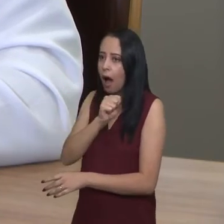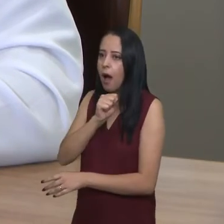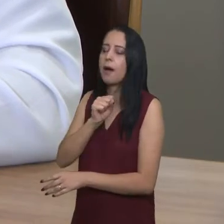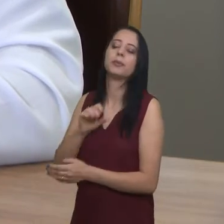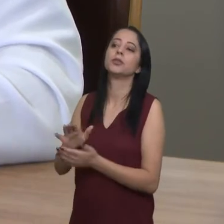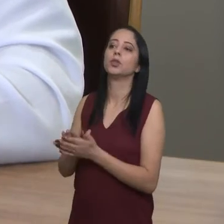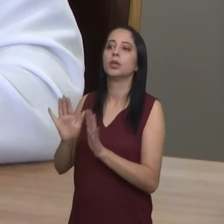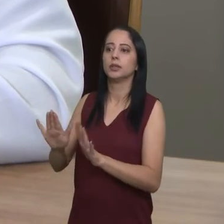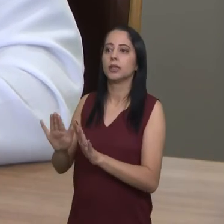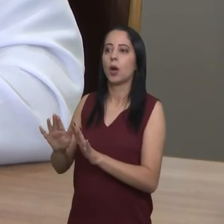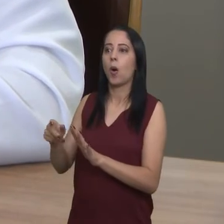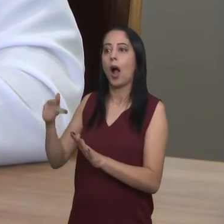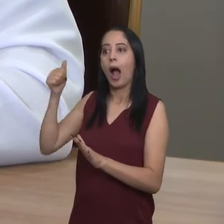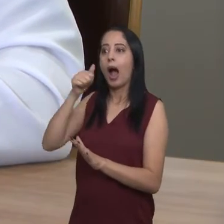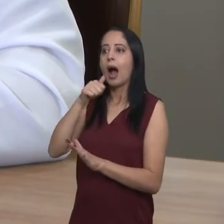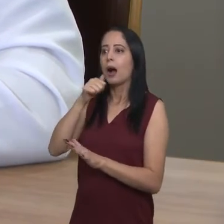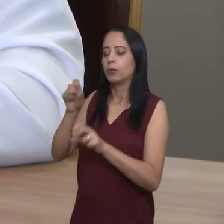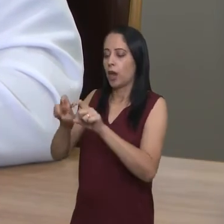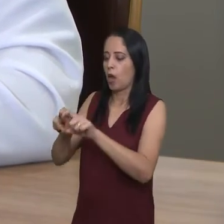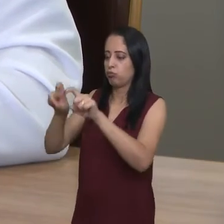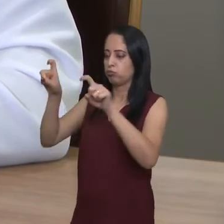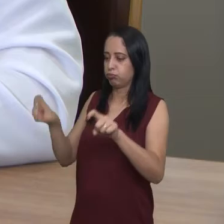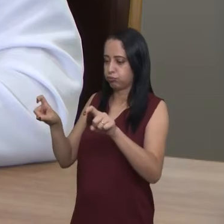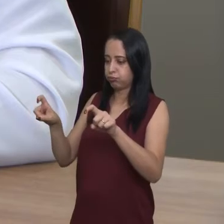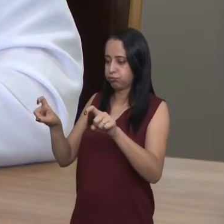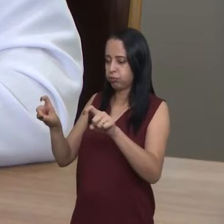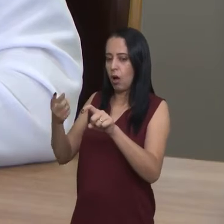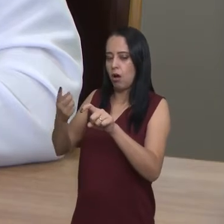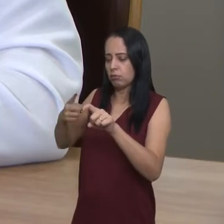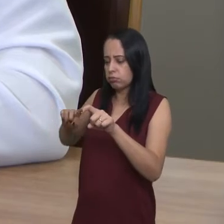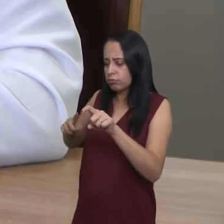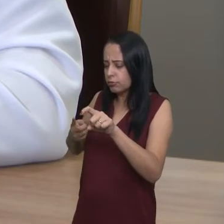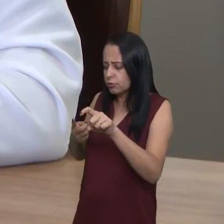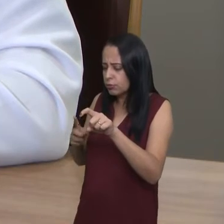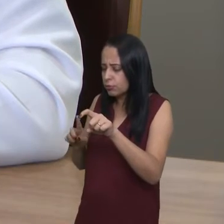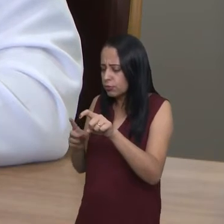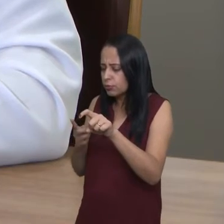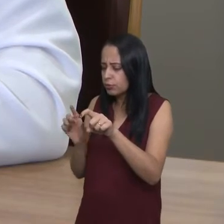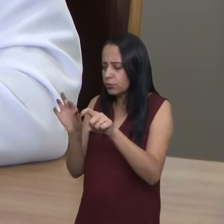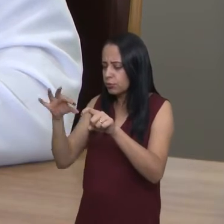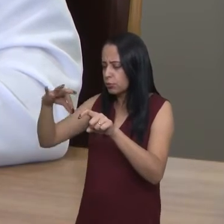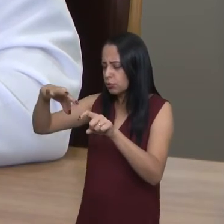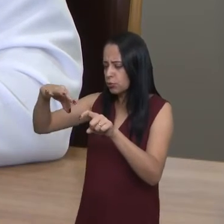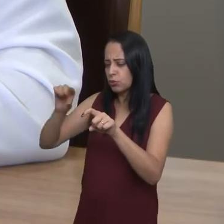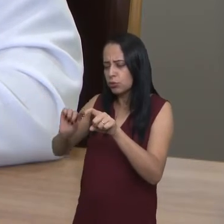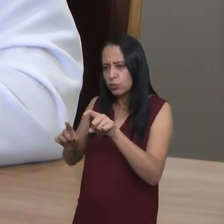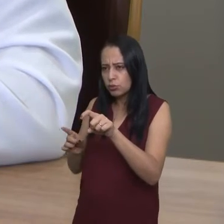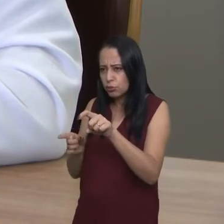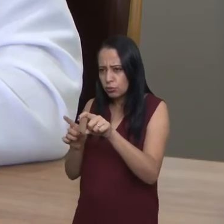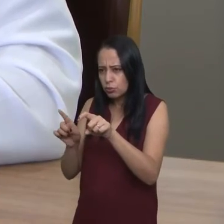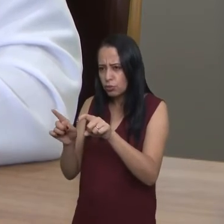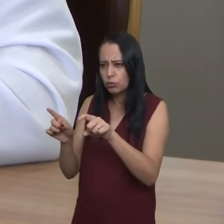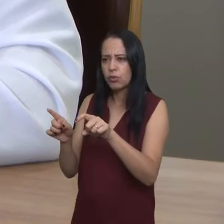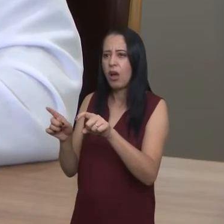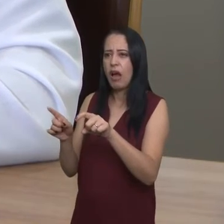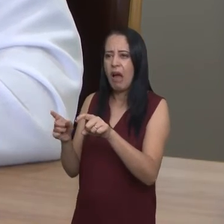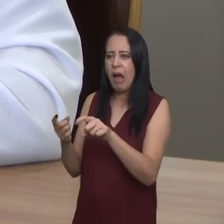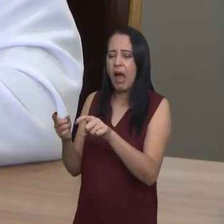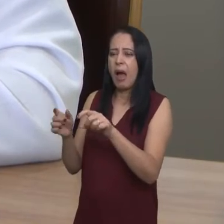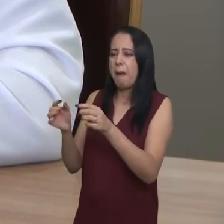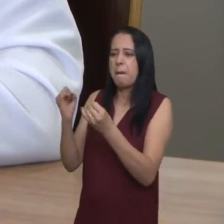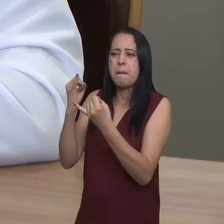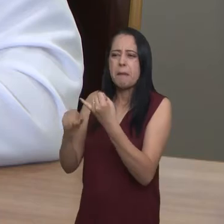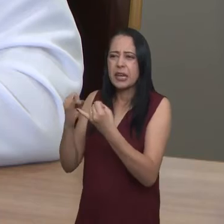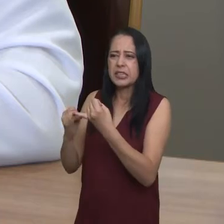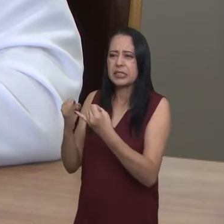coloca a paciente em posição ginecológica, passa um aparelhinho para a gente enxergar lá dentro, né? Que chama espéculo, igual a gente faz o Papa